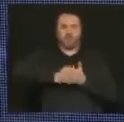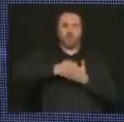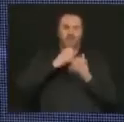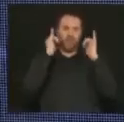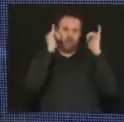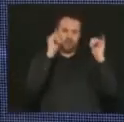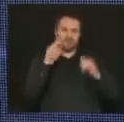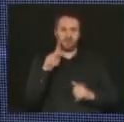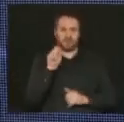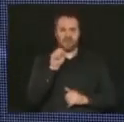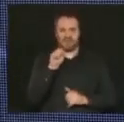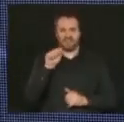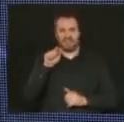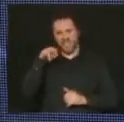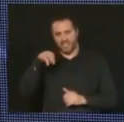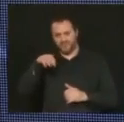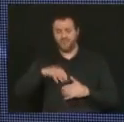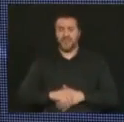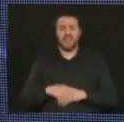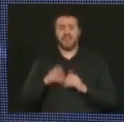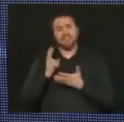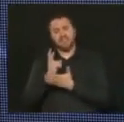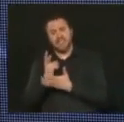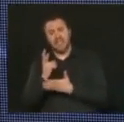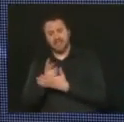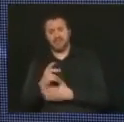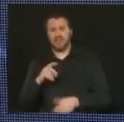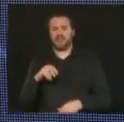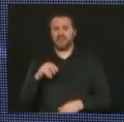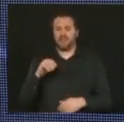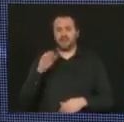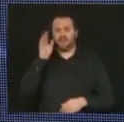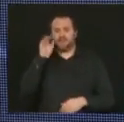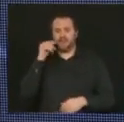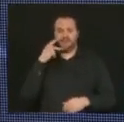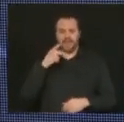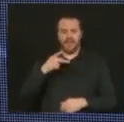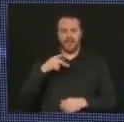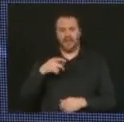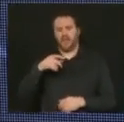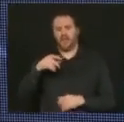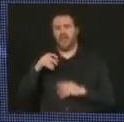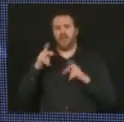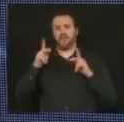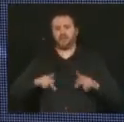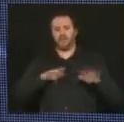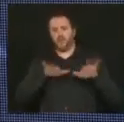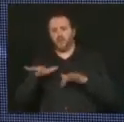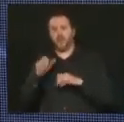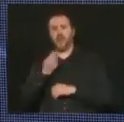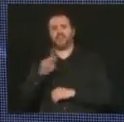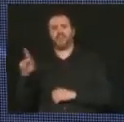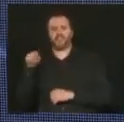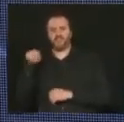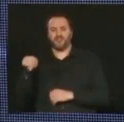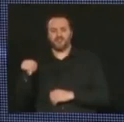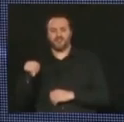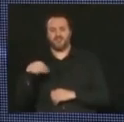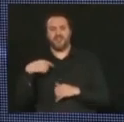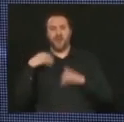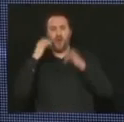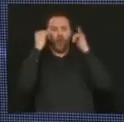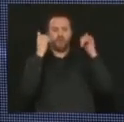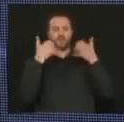prefeito da cidade a gente escuta dizer é toda hora que nós perdemos os passageiros para os aplicativos na verdade uma parte grande das pessoas